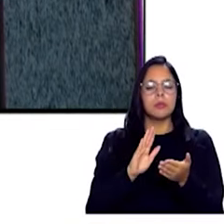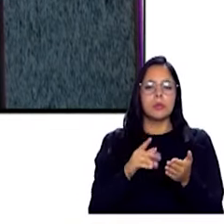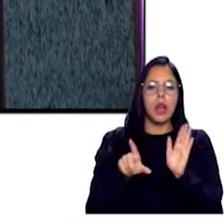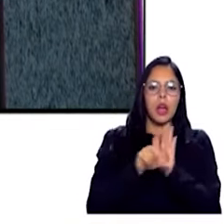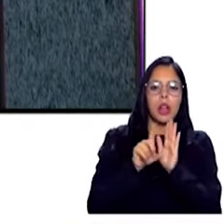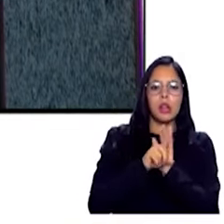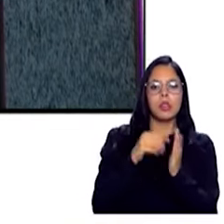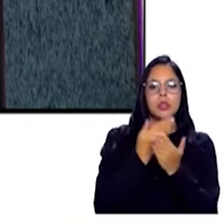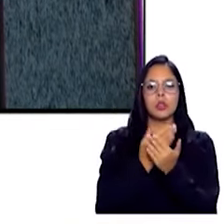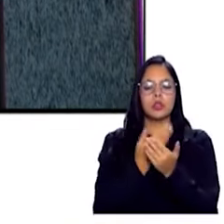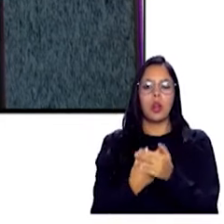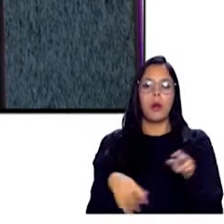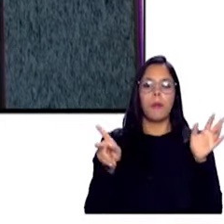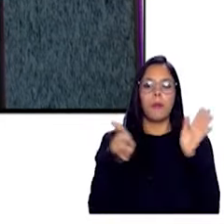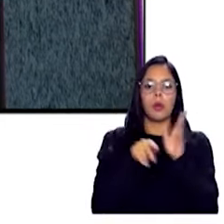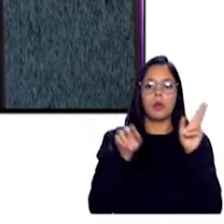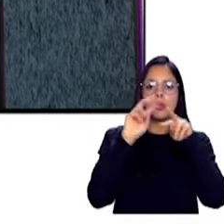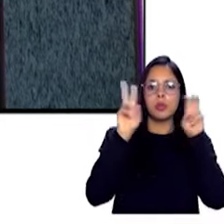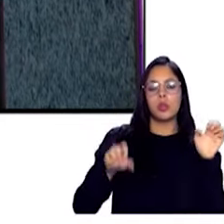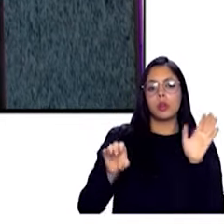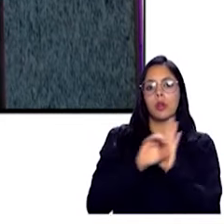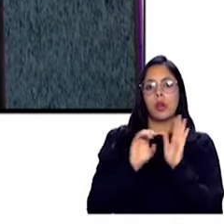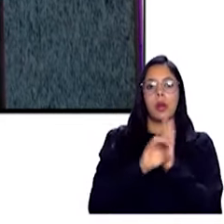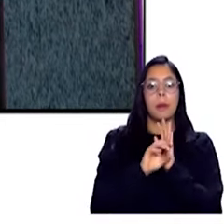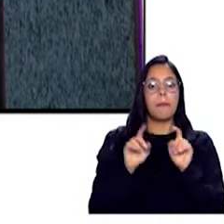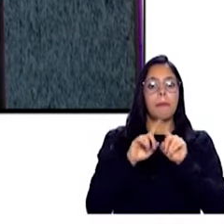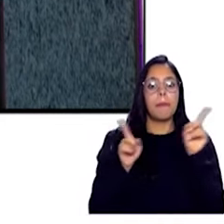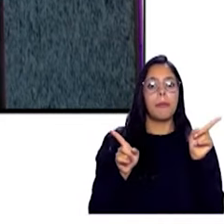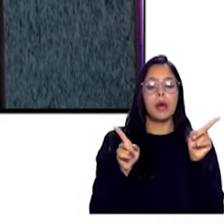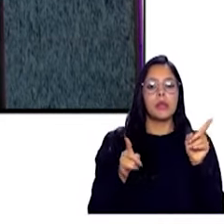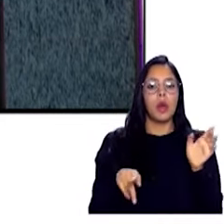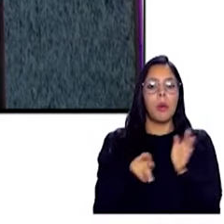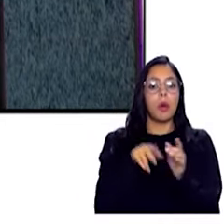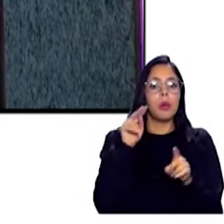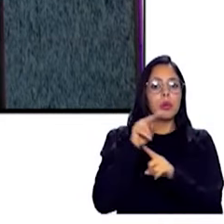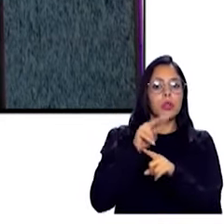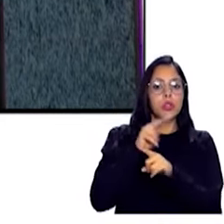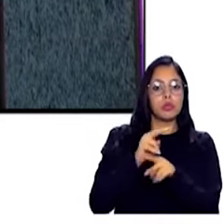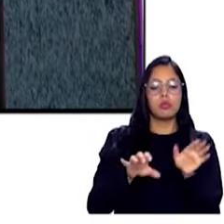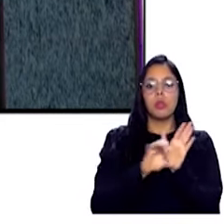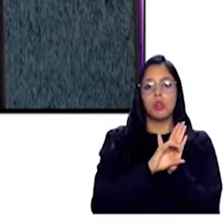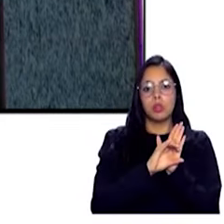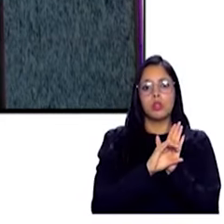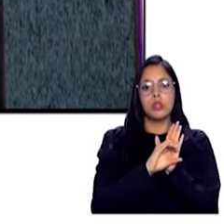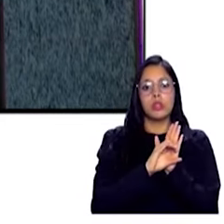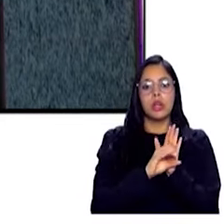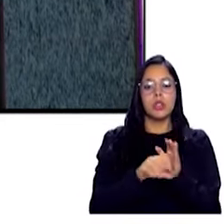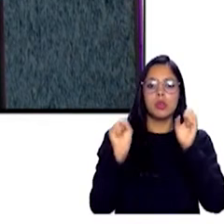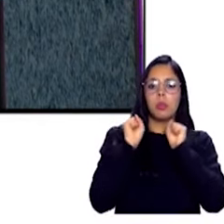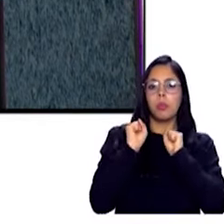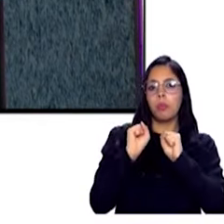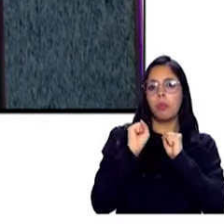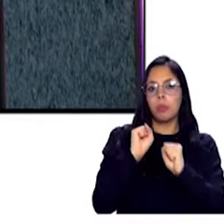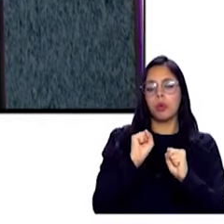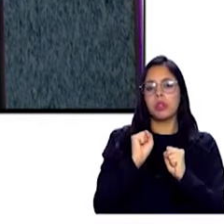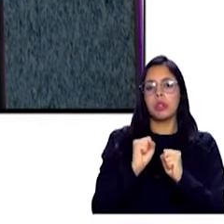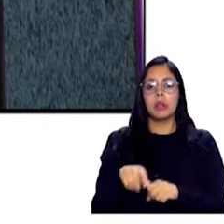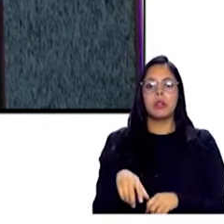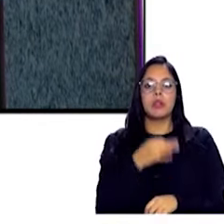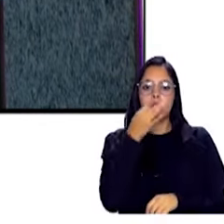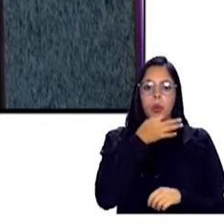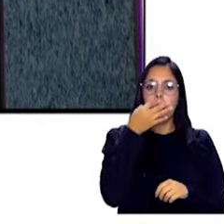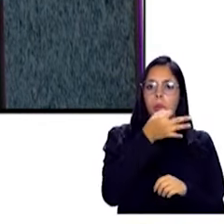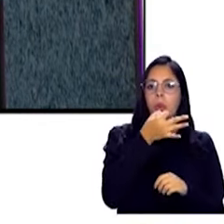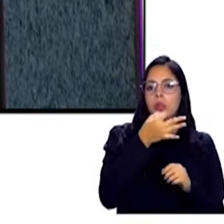da Constituição sem dar à corte que tutela A constituição a possibilidade de optar por